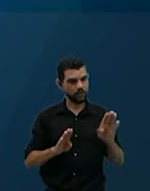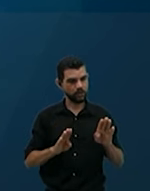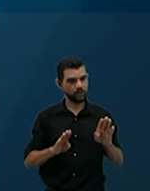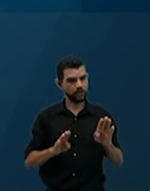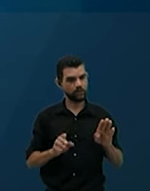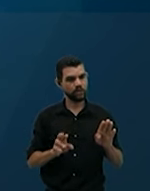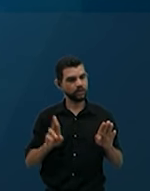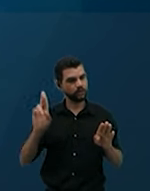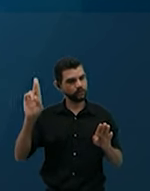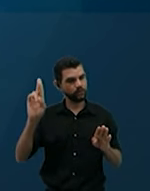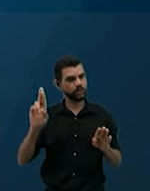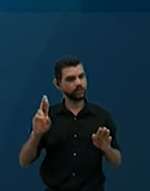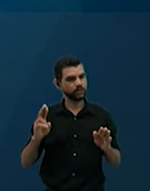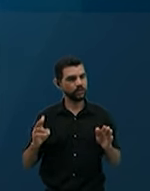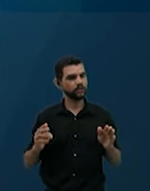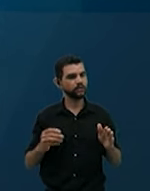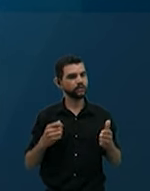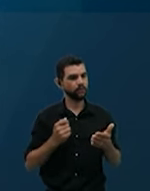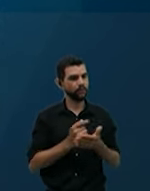imóvel arrematado,